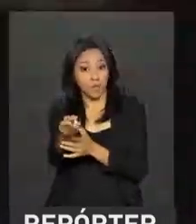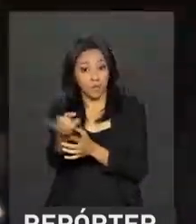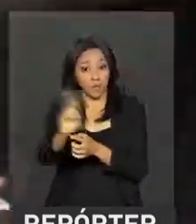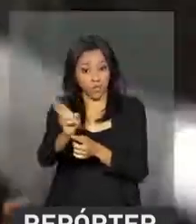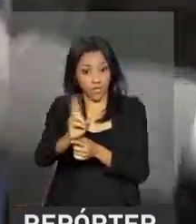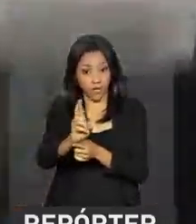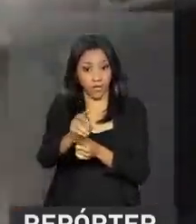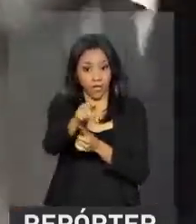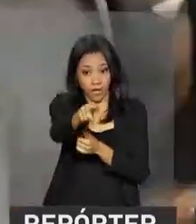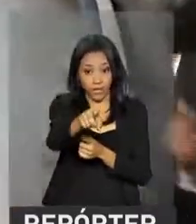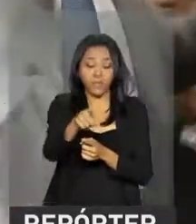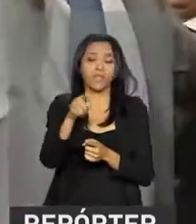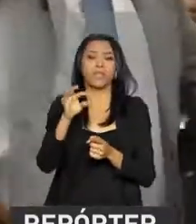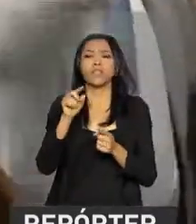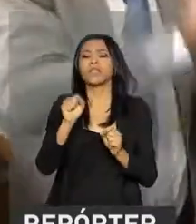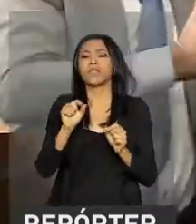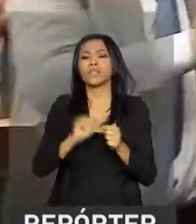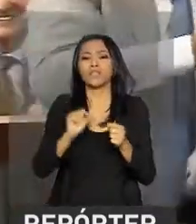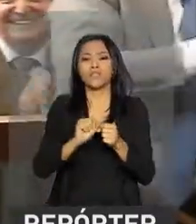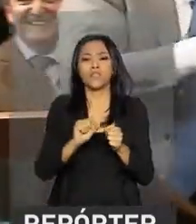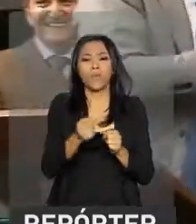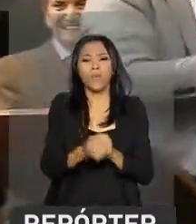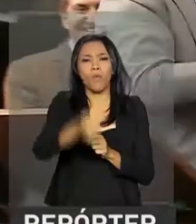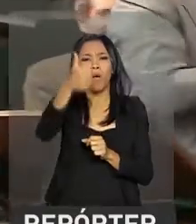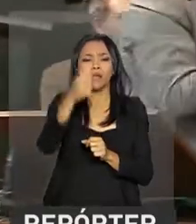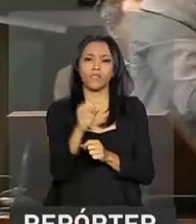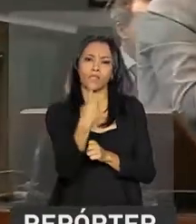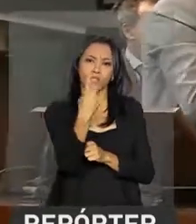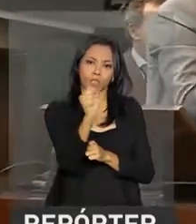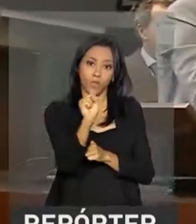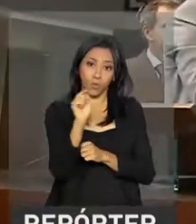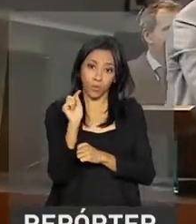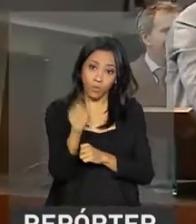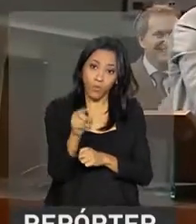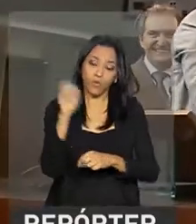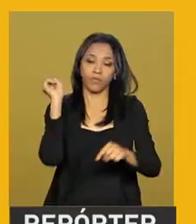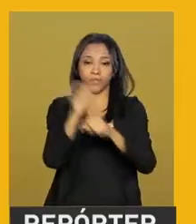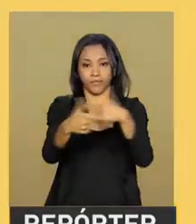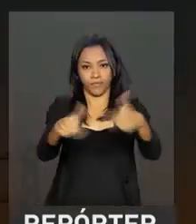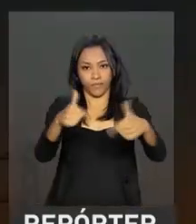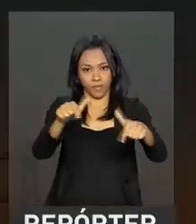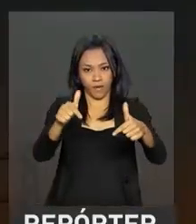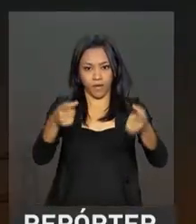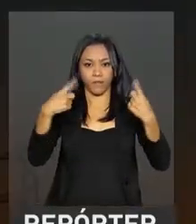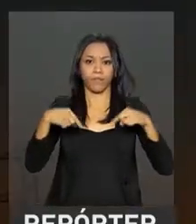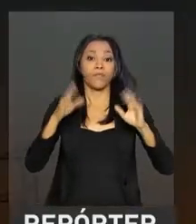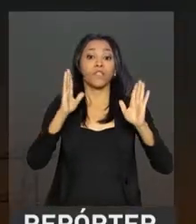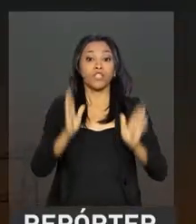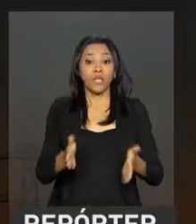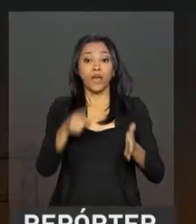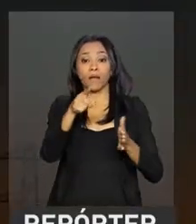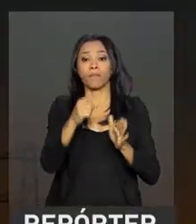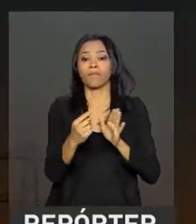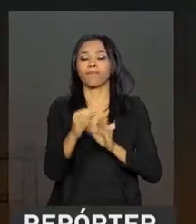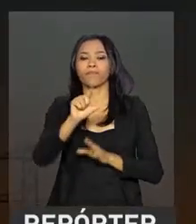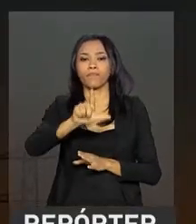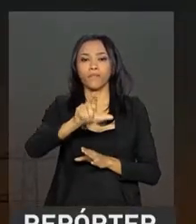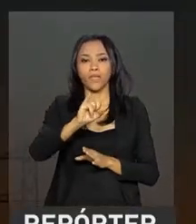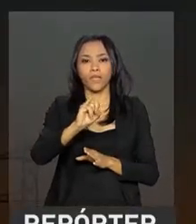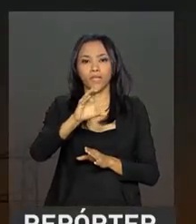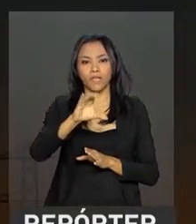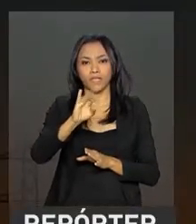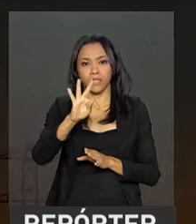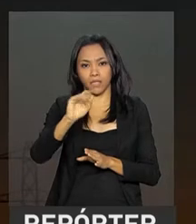a expectativa é de que sejam gerados quase 18 mil empregos diretos. Foram licitadas concessões para